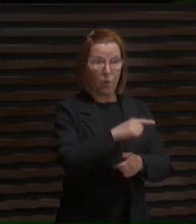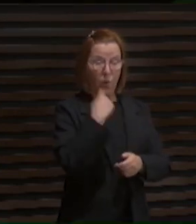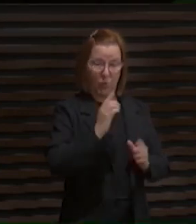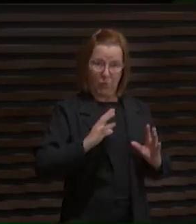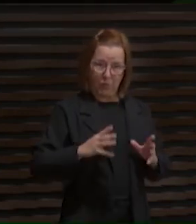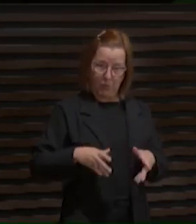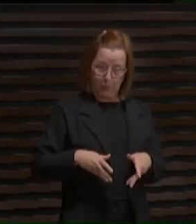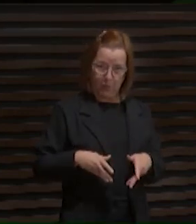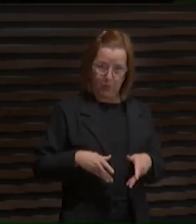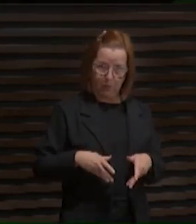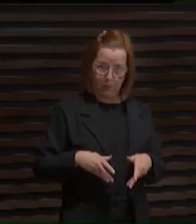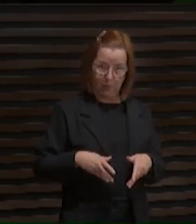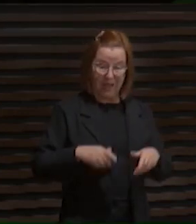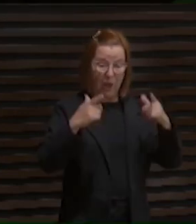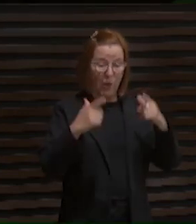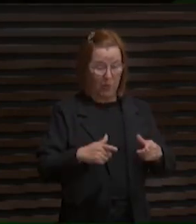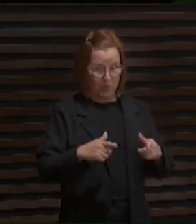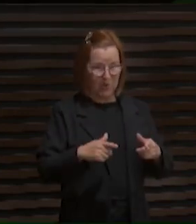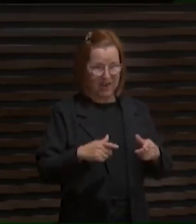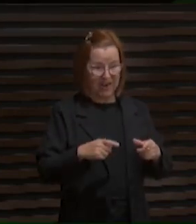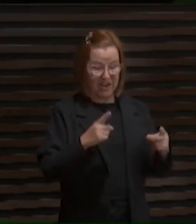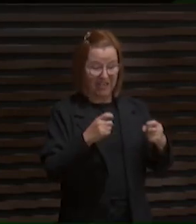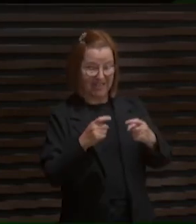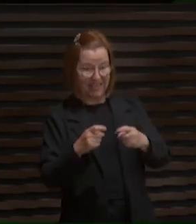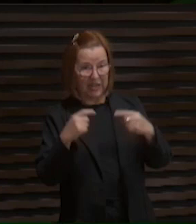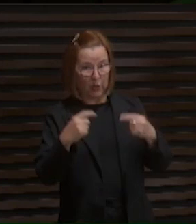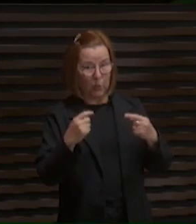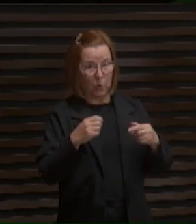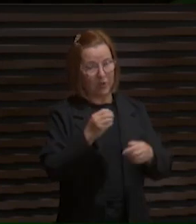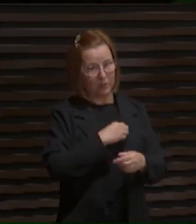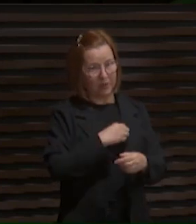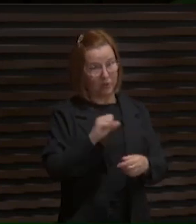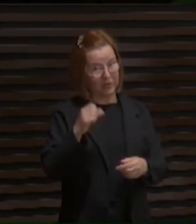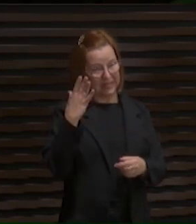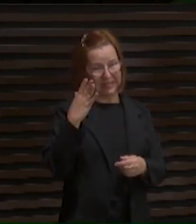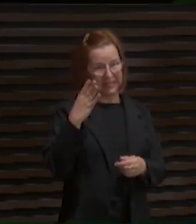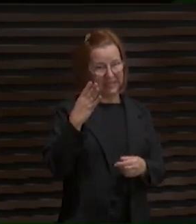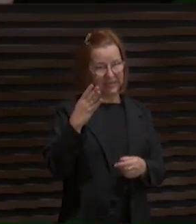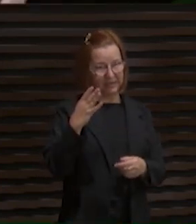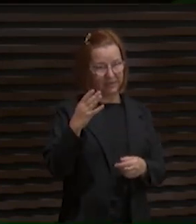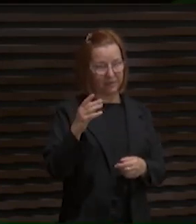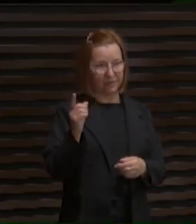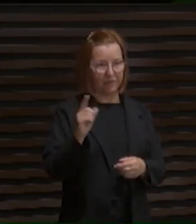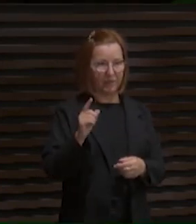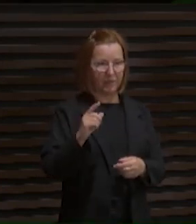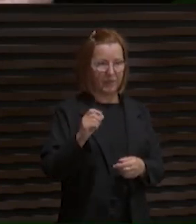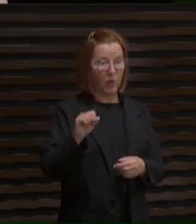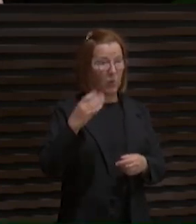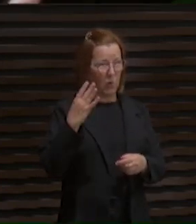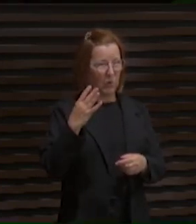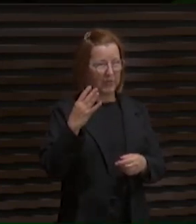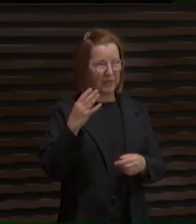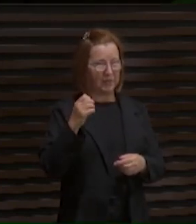é o campo de batalha, onde a guerra contra o pecado acontece. Não acontece em um reino metafísico, mas em